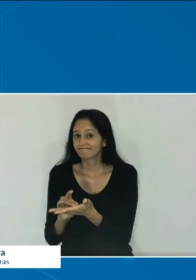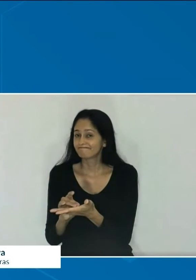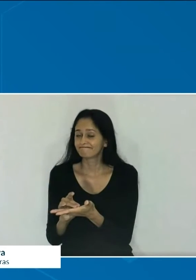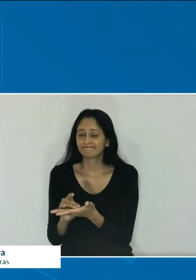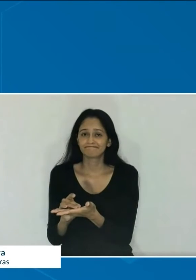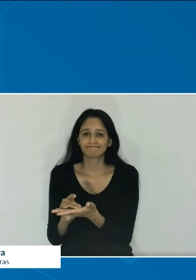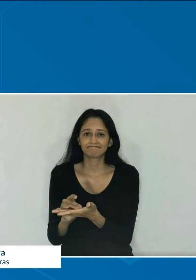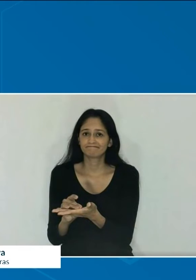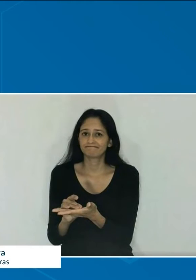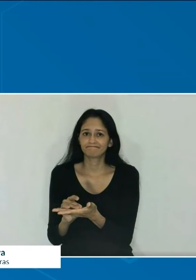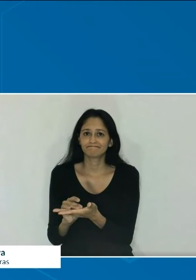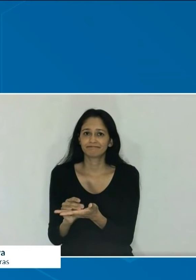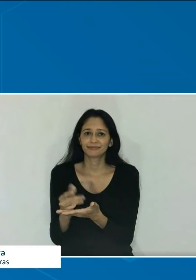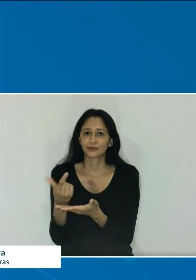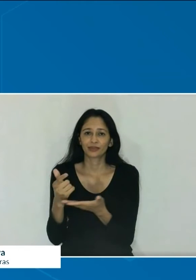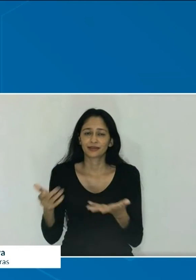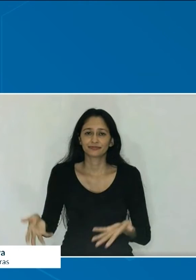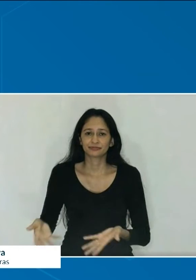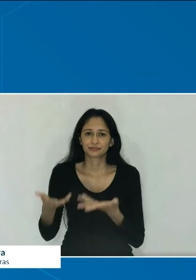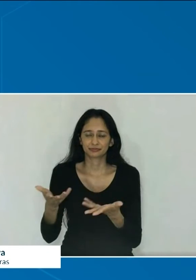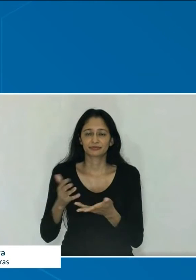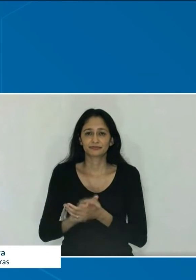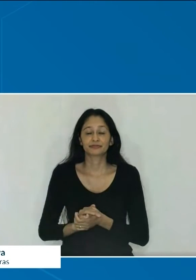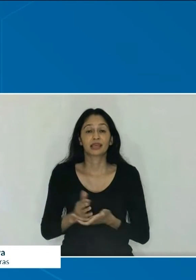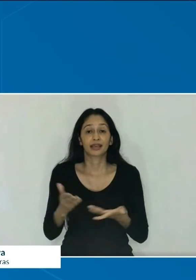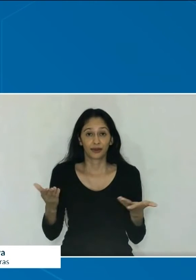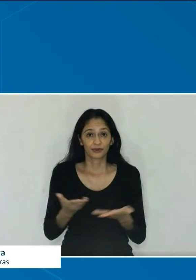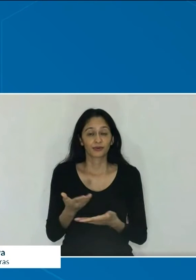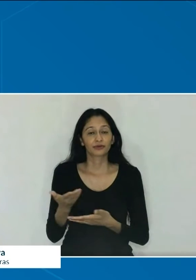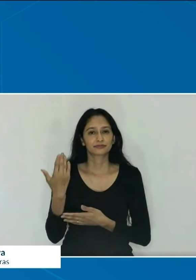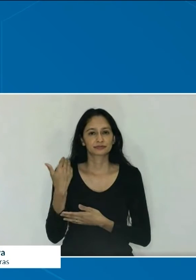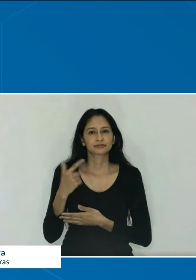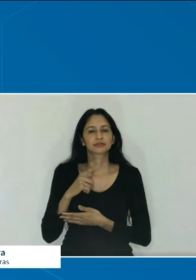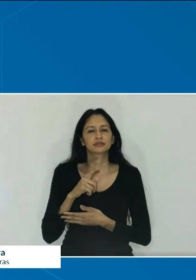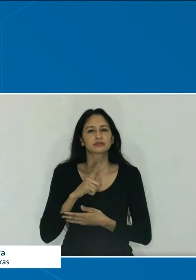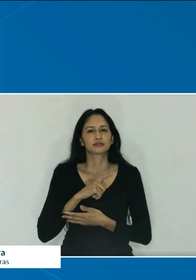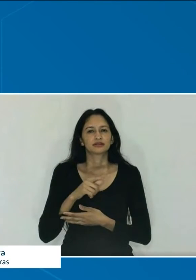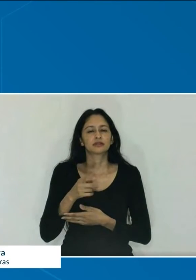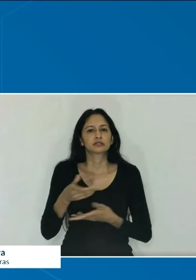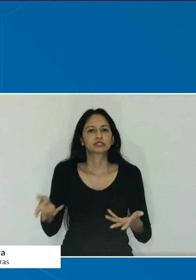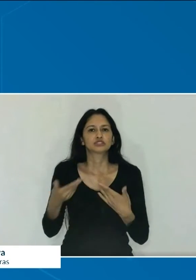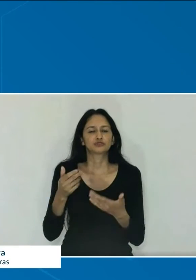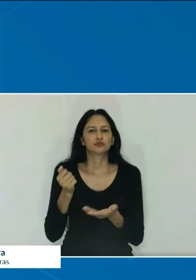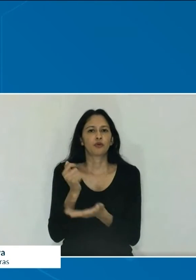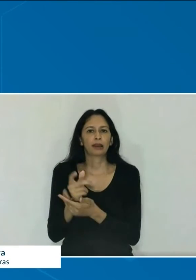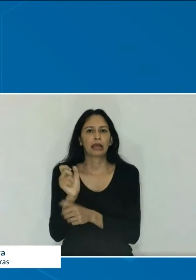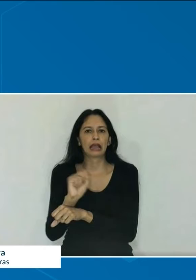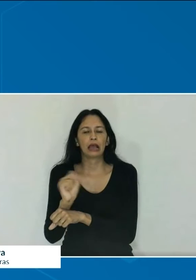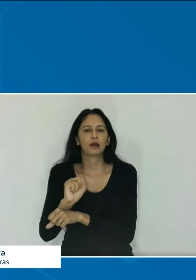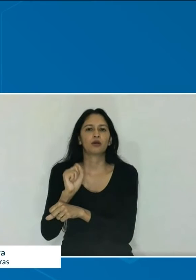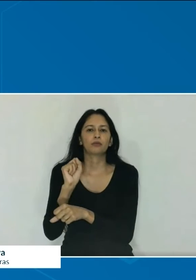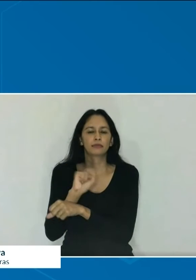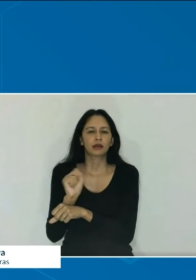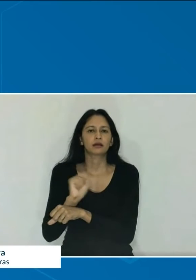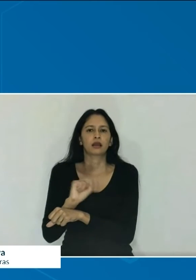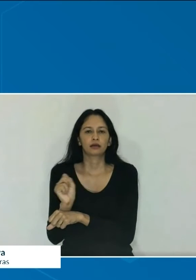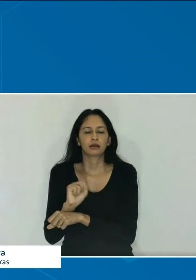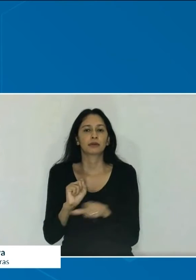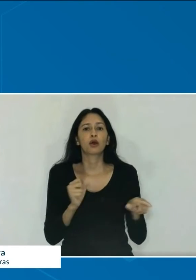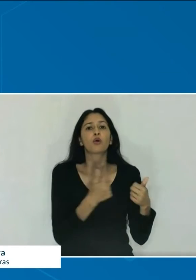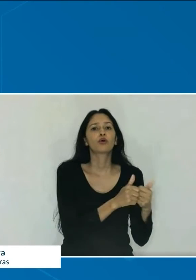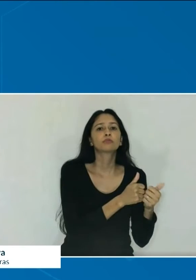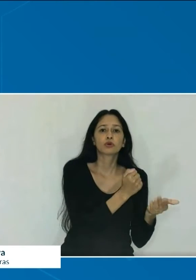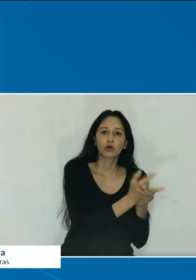né? Houve um incentivo enorme para a aquisição de veículos próprios e que não houve o mesmo tipo de incentivo para a aquisição de ônibus